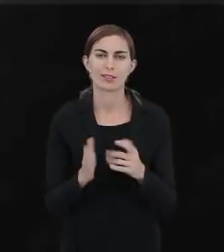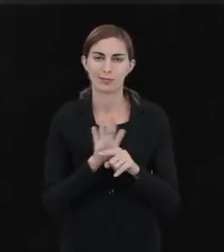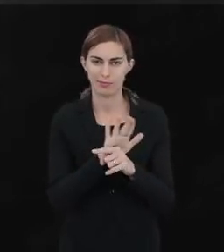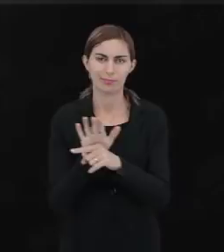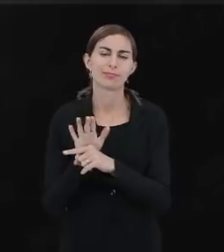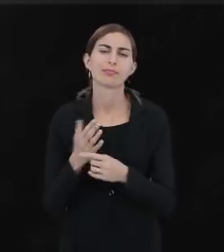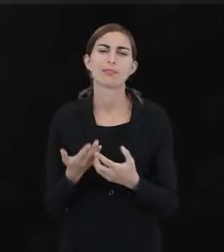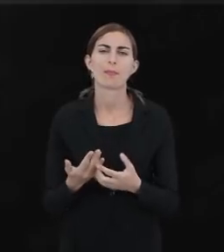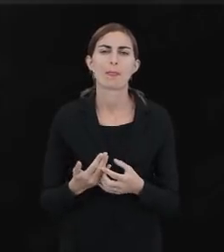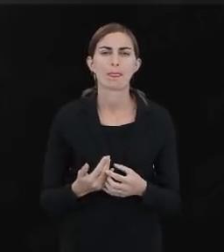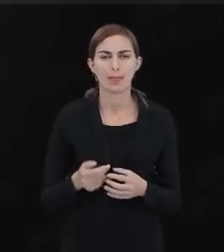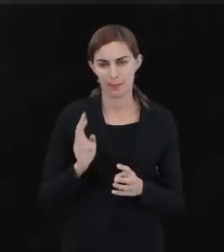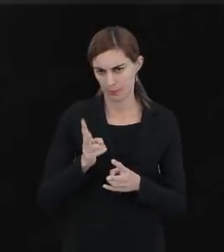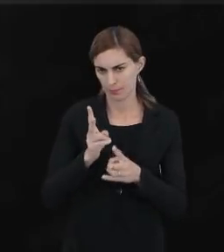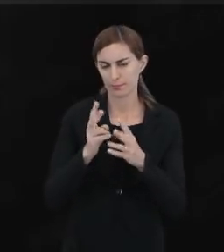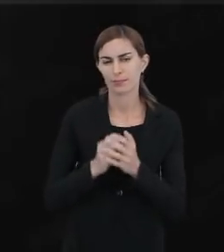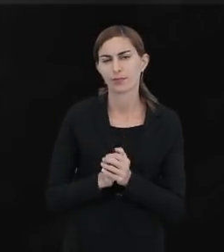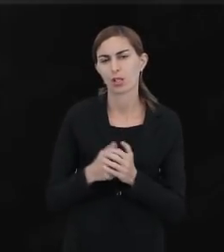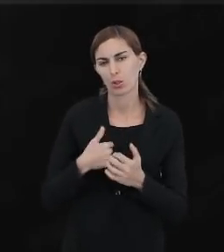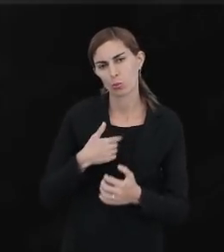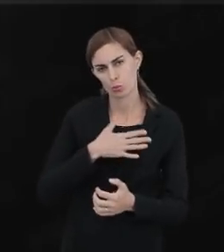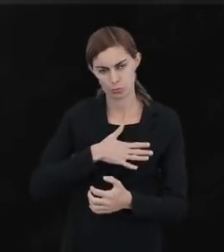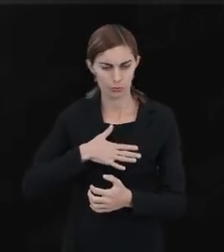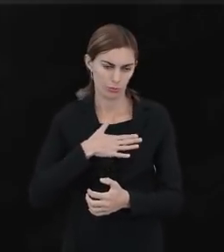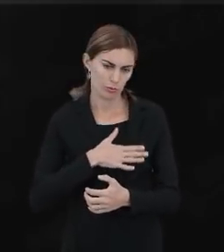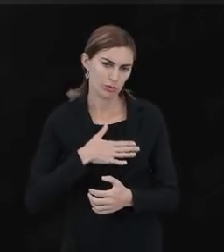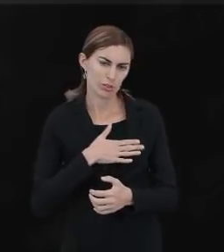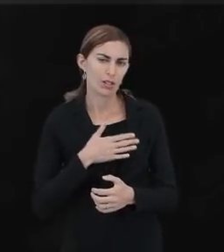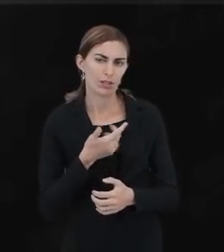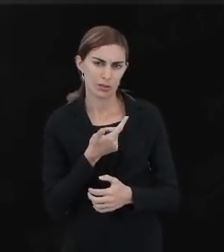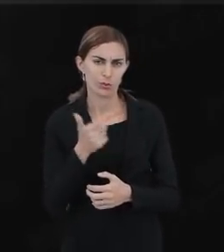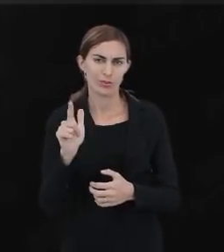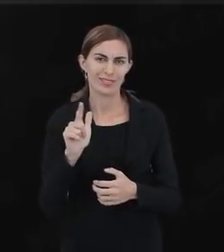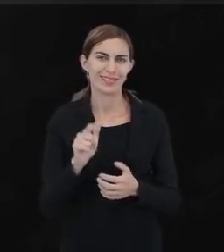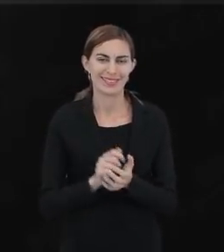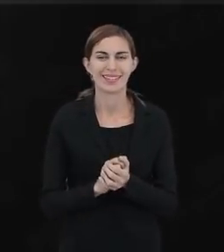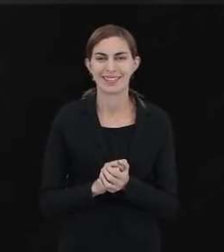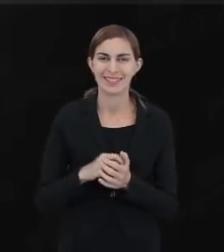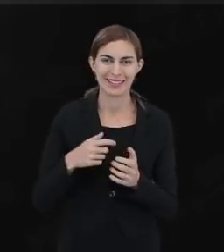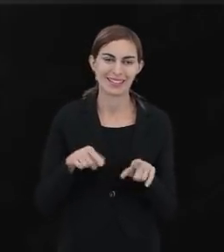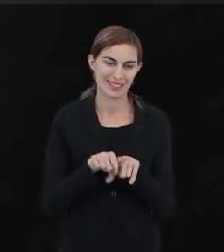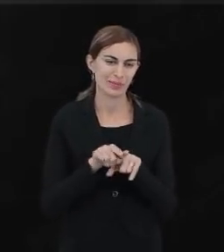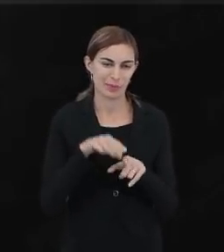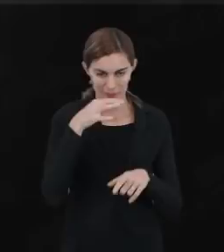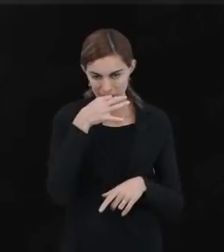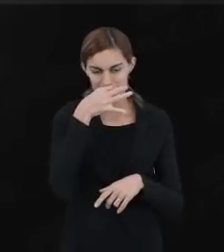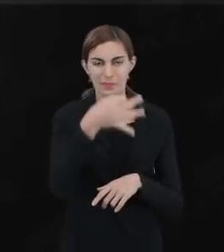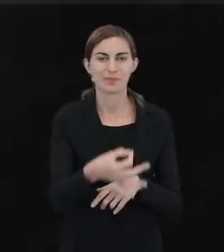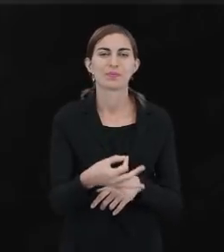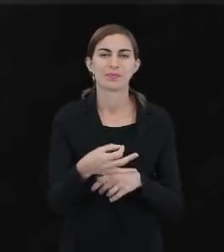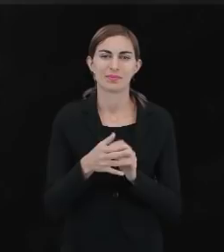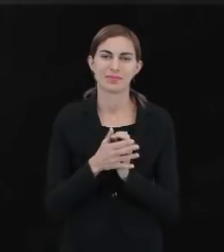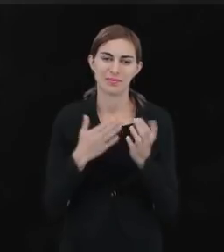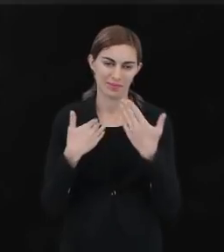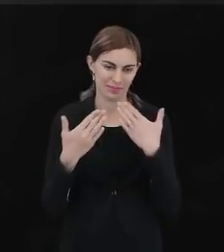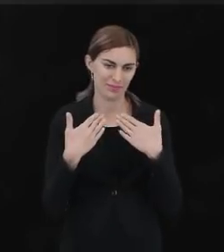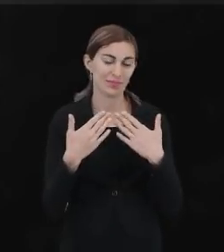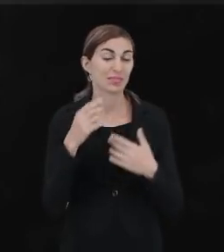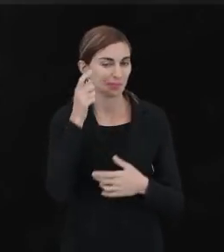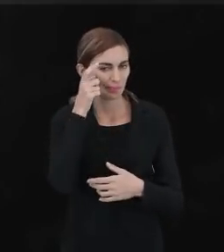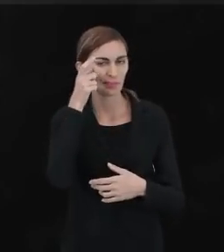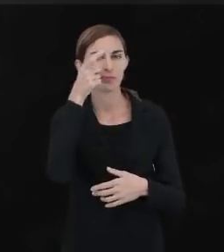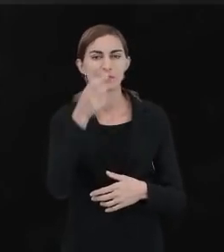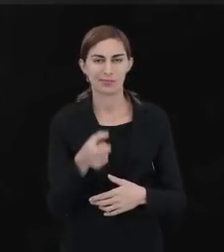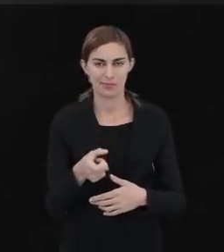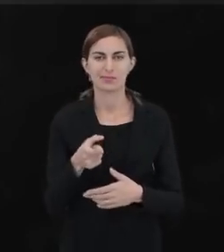pode continuar a crescer mas eu gostaria de botar minha colher de pau na conversa muito interessante